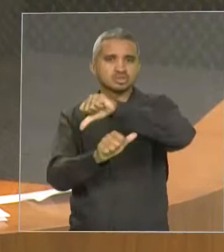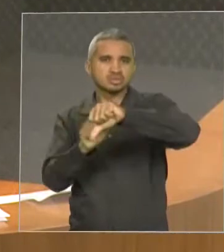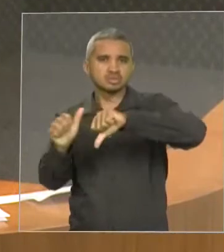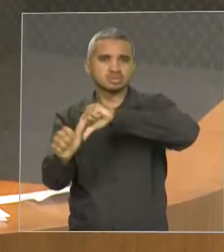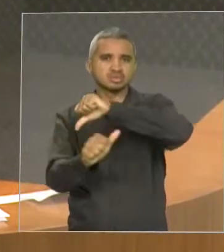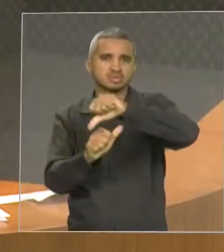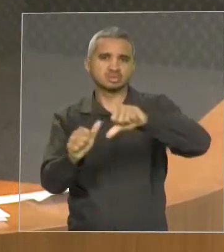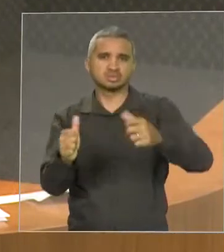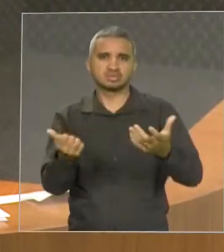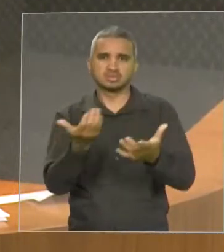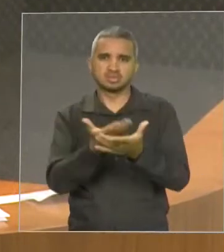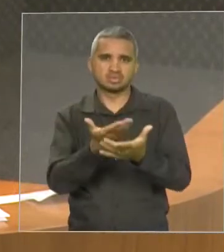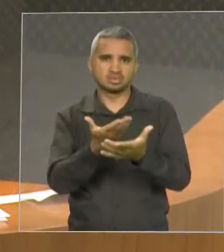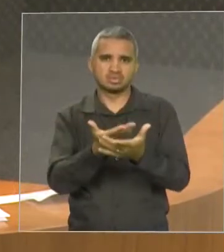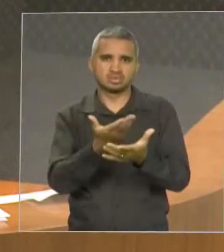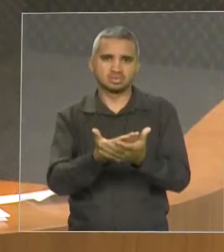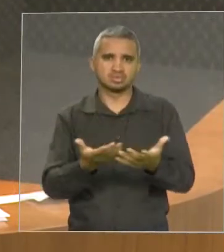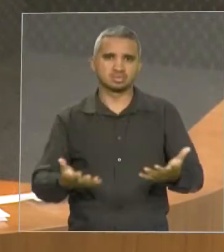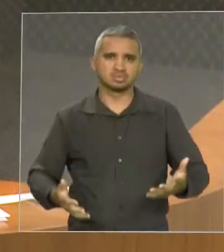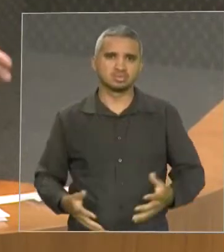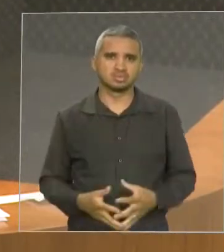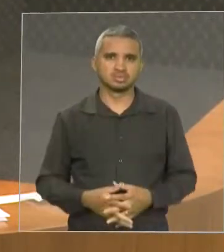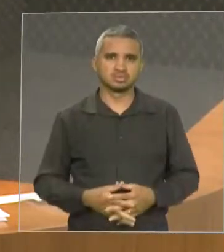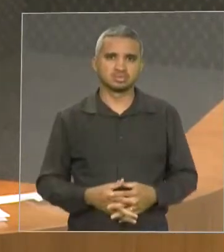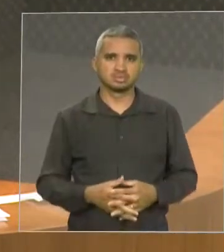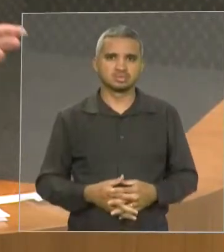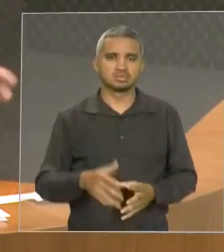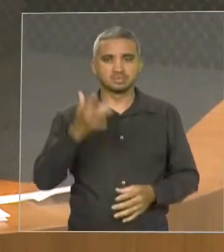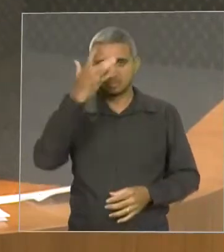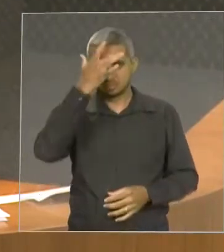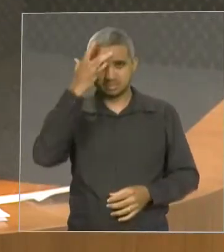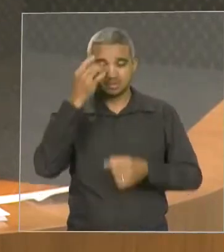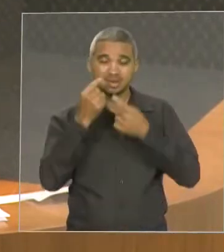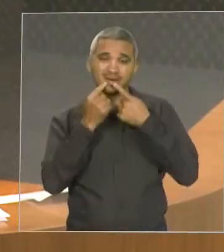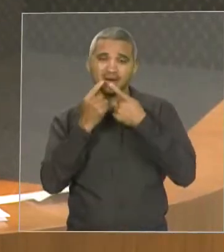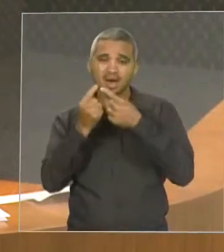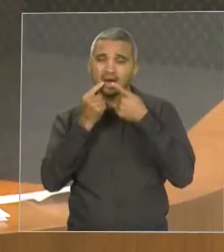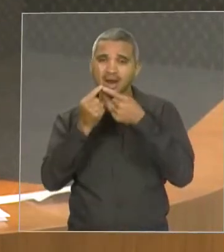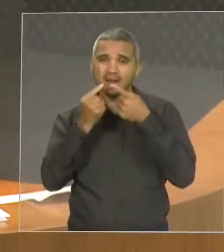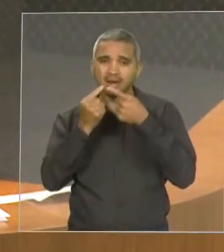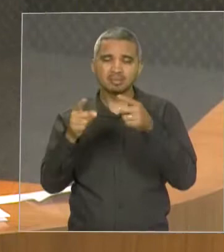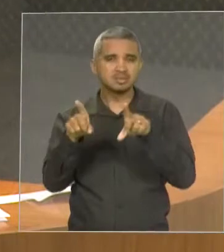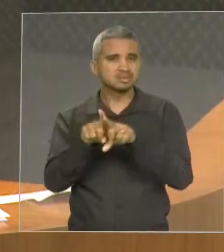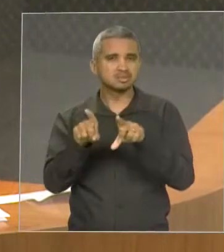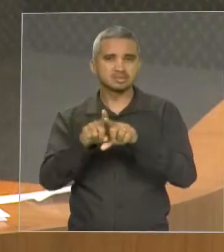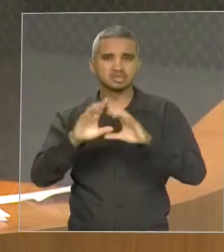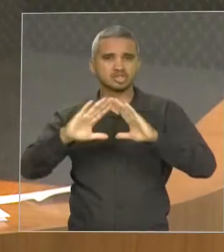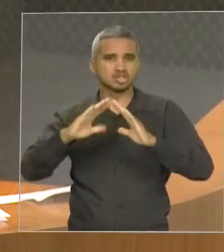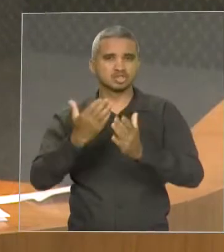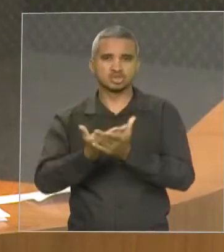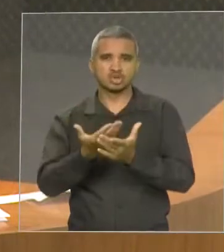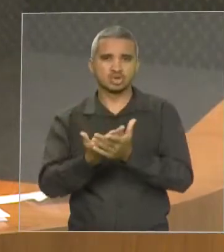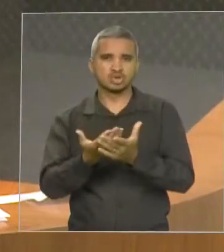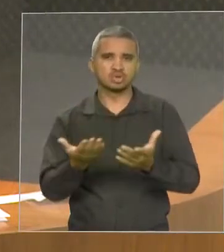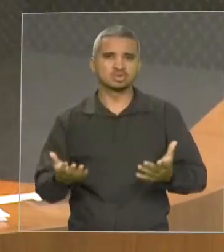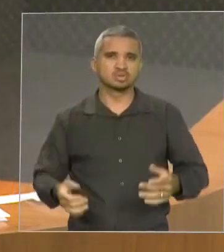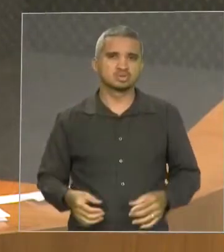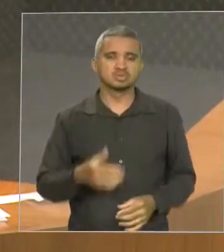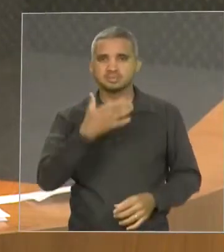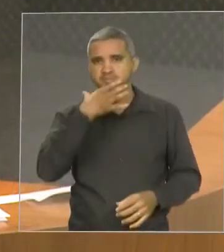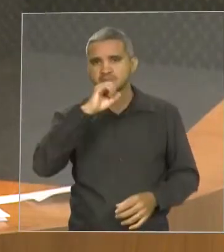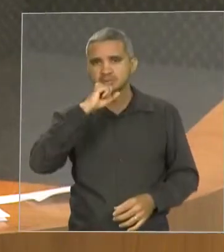Macedo. E todo mundo reclamando das condições precárias das escolas, os